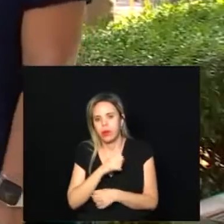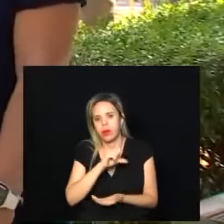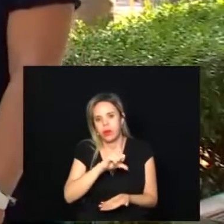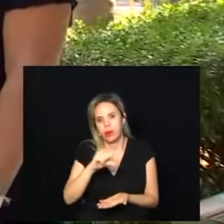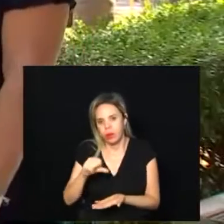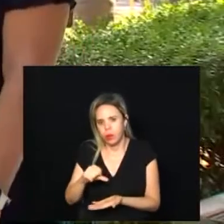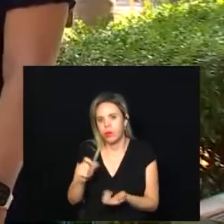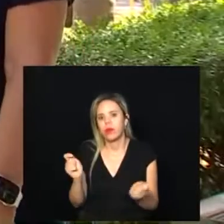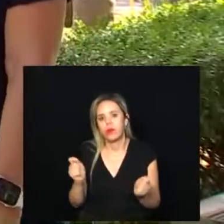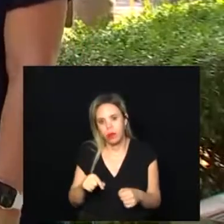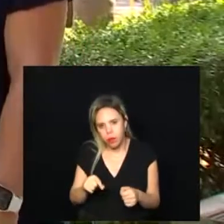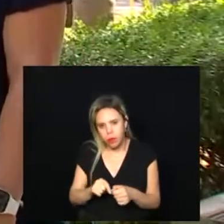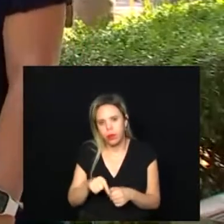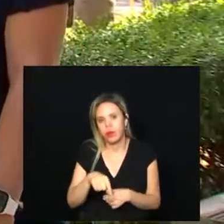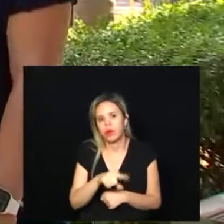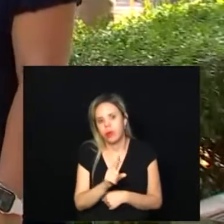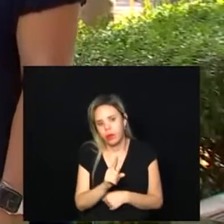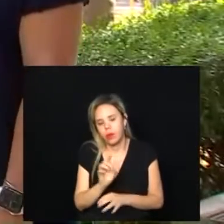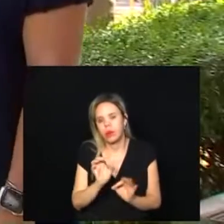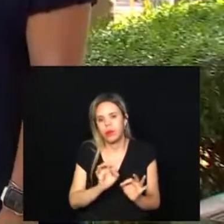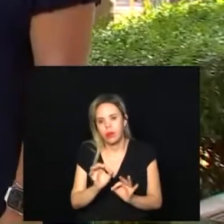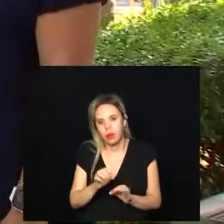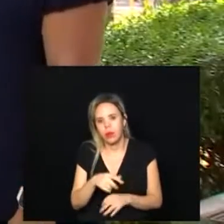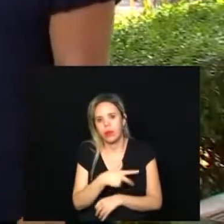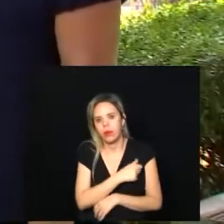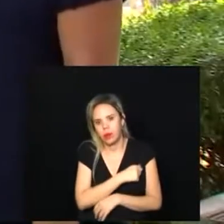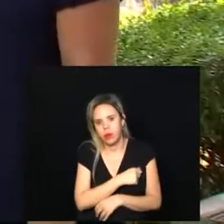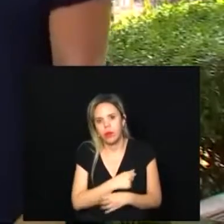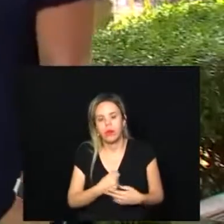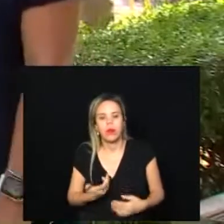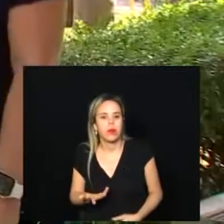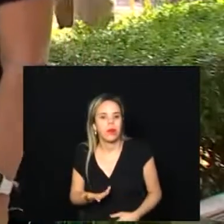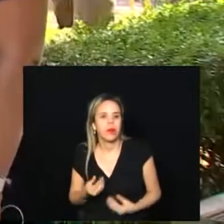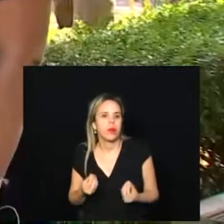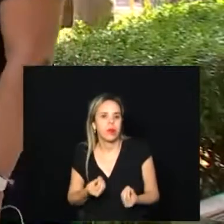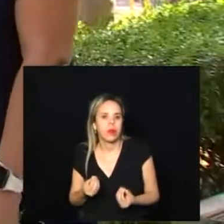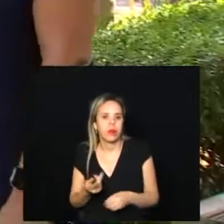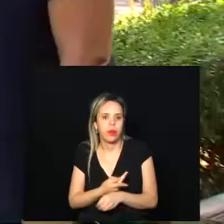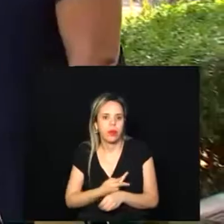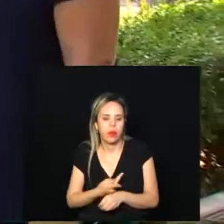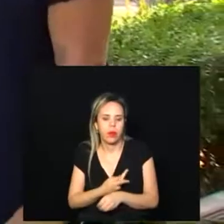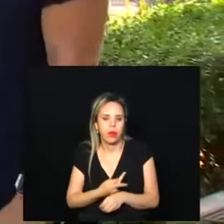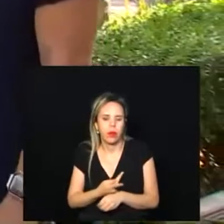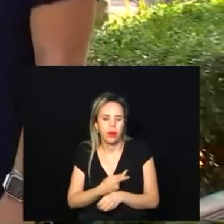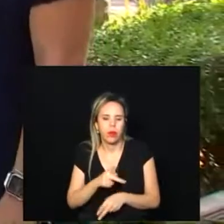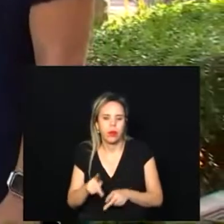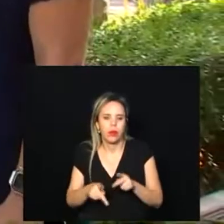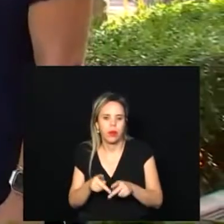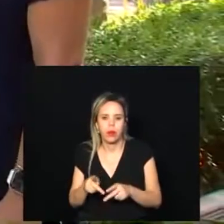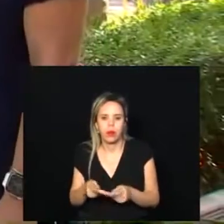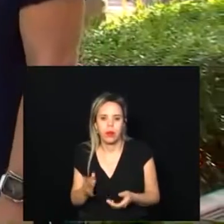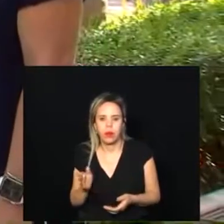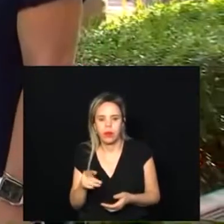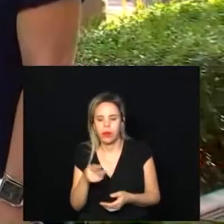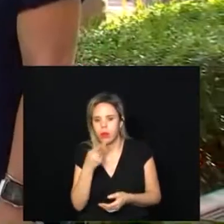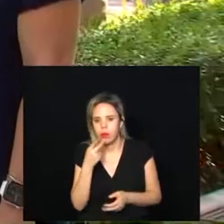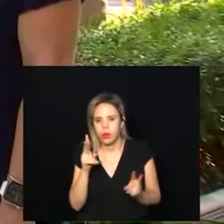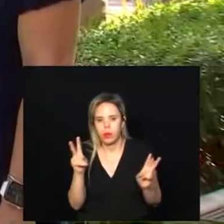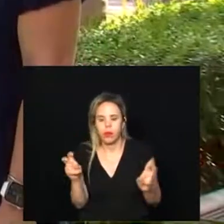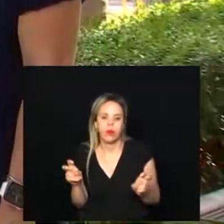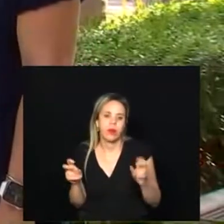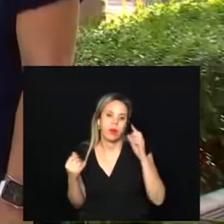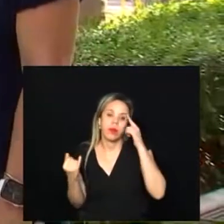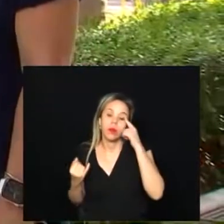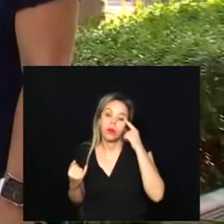território se organiza para vacinar. E como que é a procura desse público, Ana? Já que você tocou nesse assunto, um